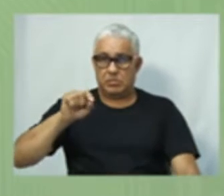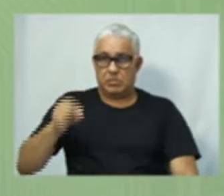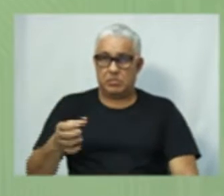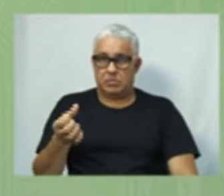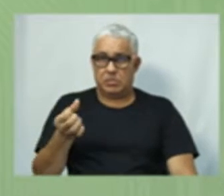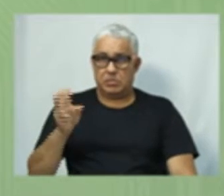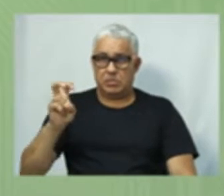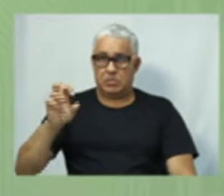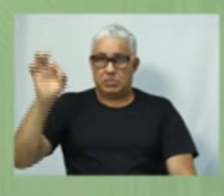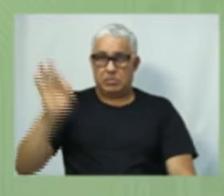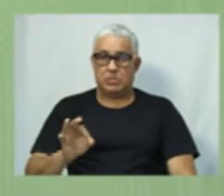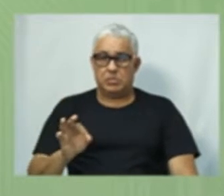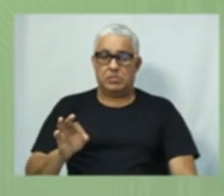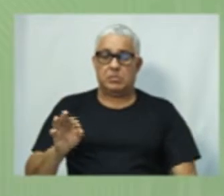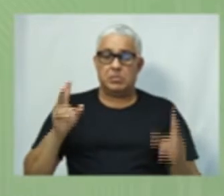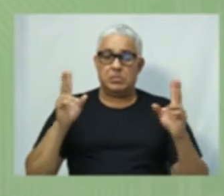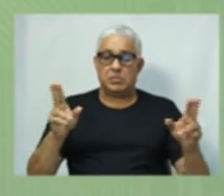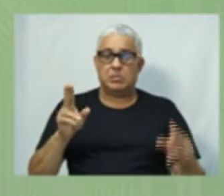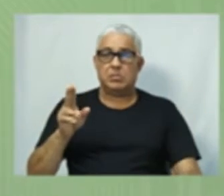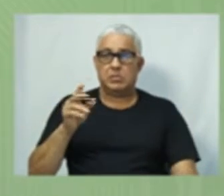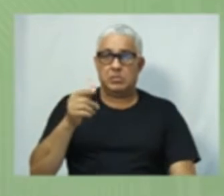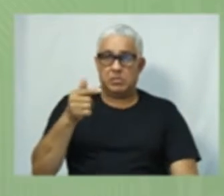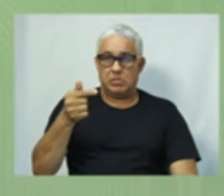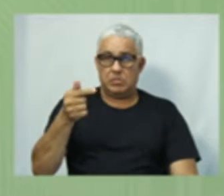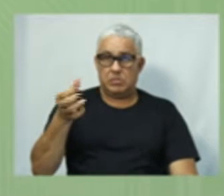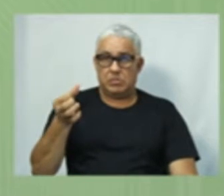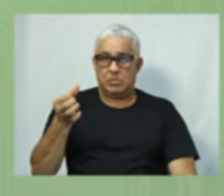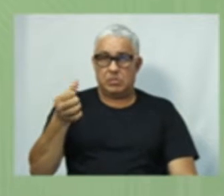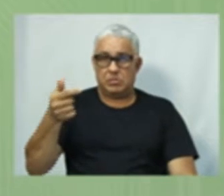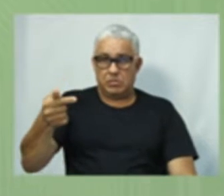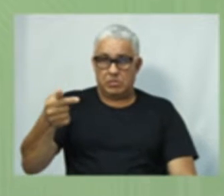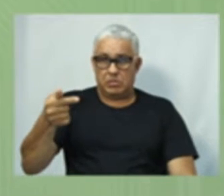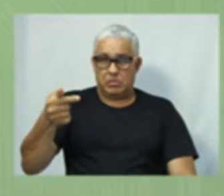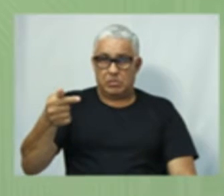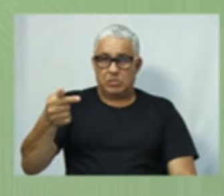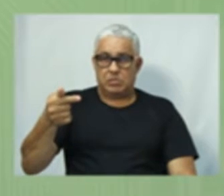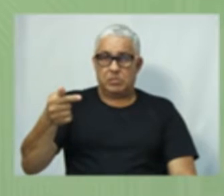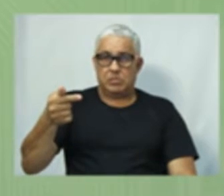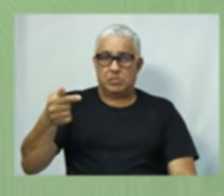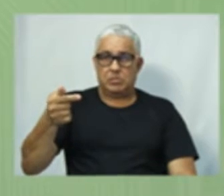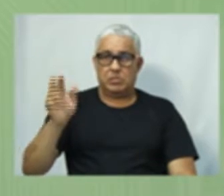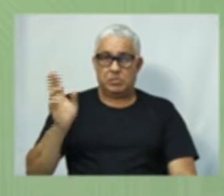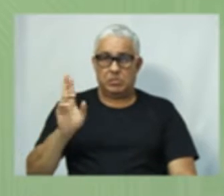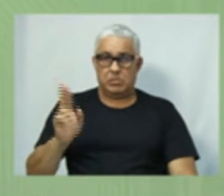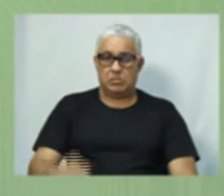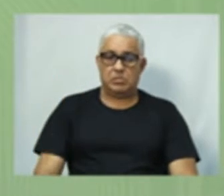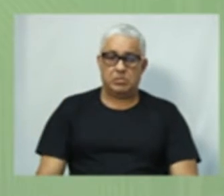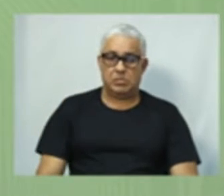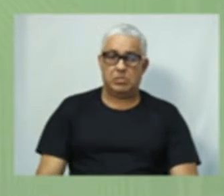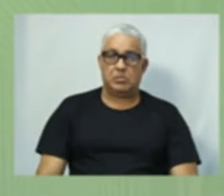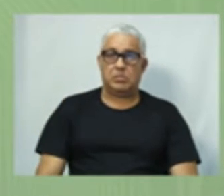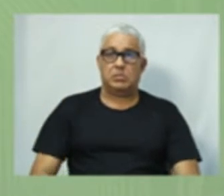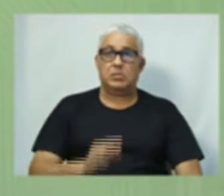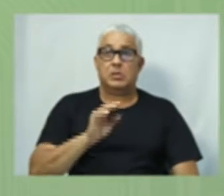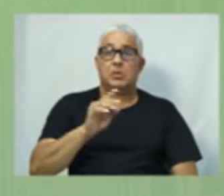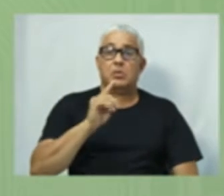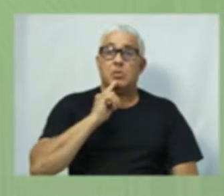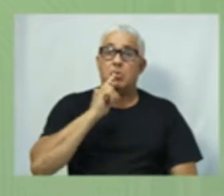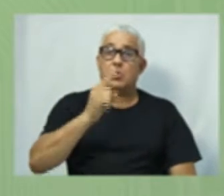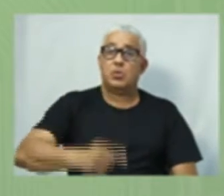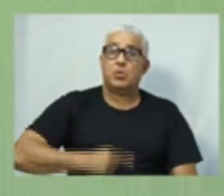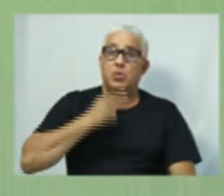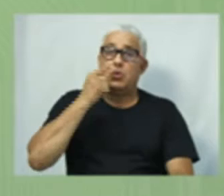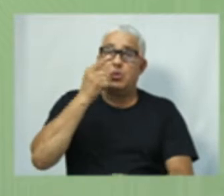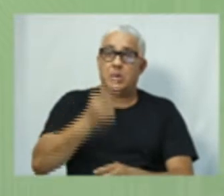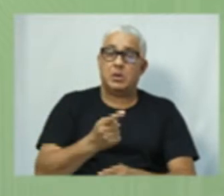0,65% é igual a R$ 767 reais, ok? Ao final do ano, foi pago de